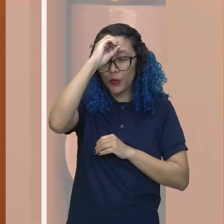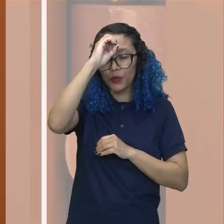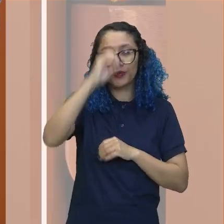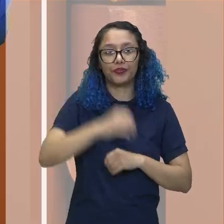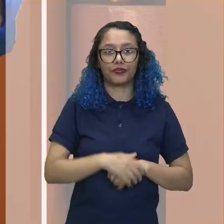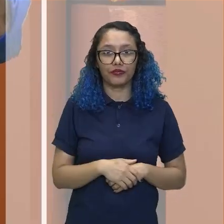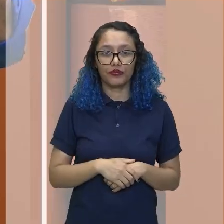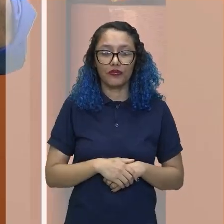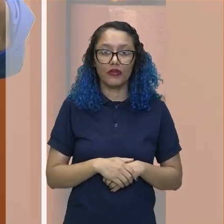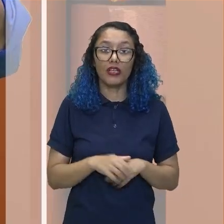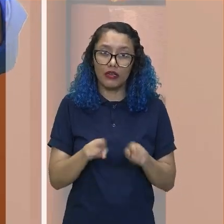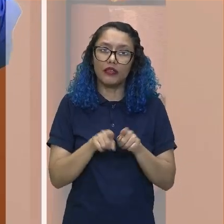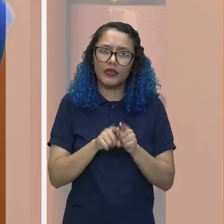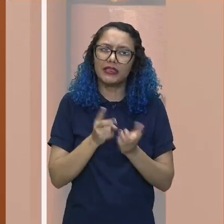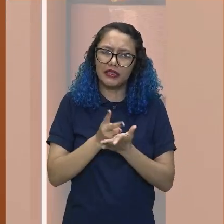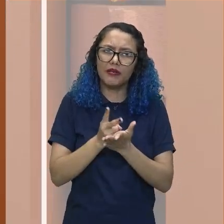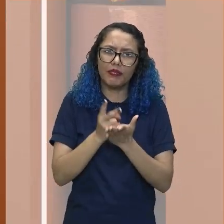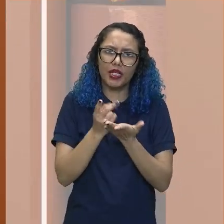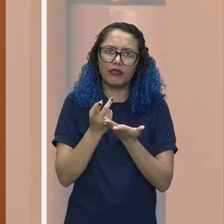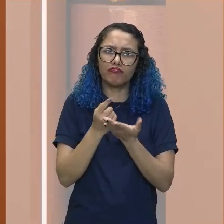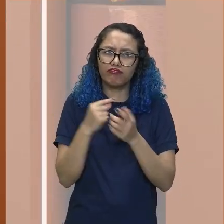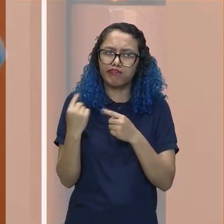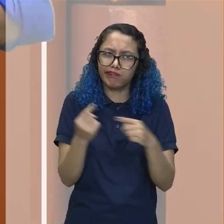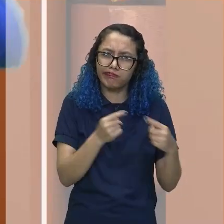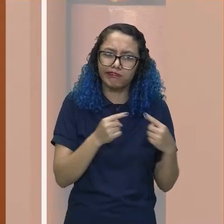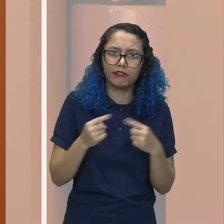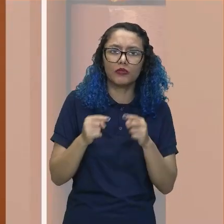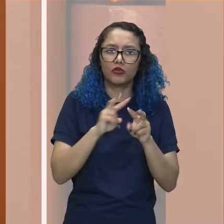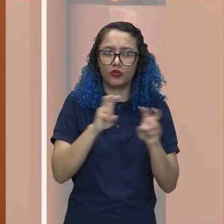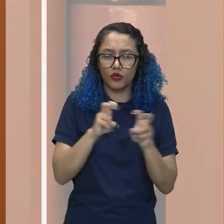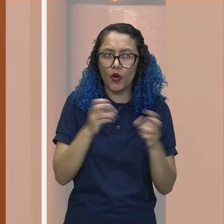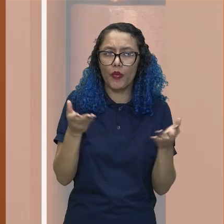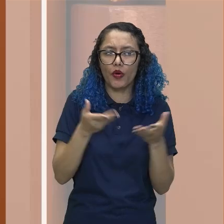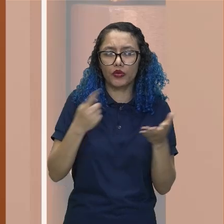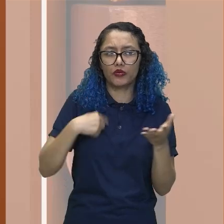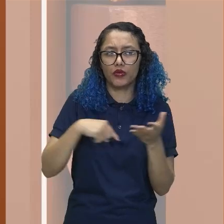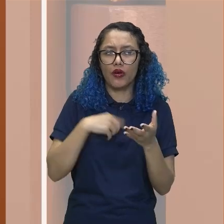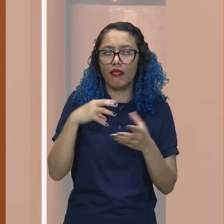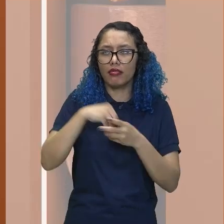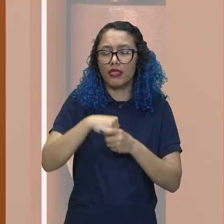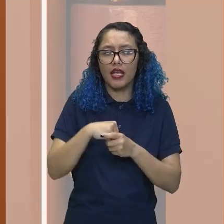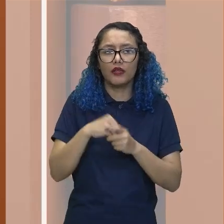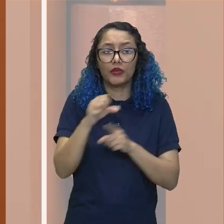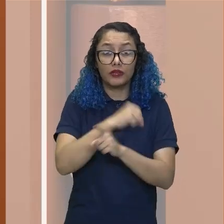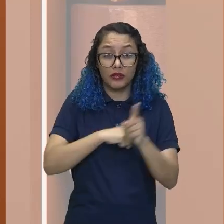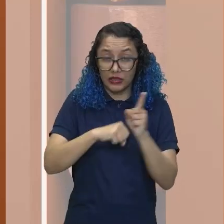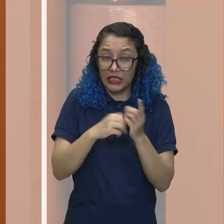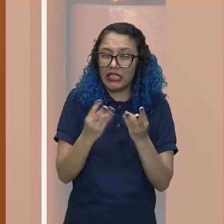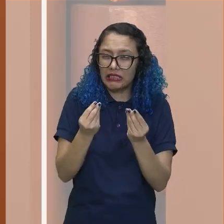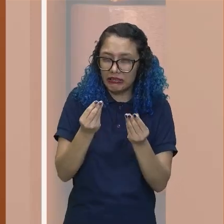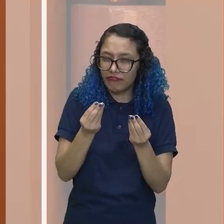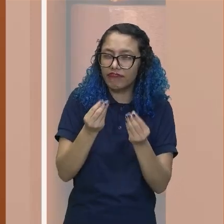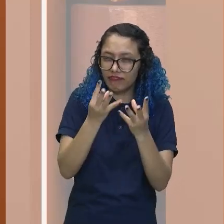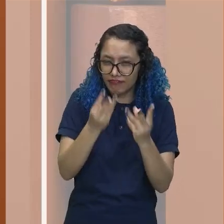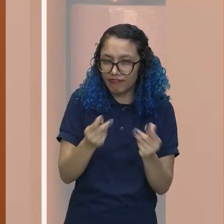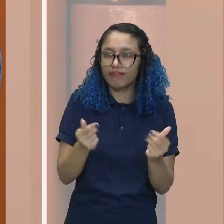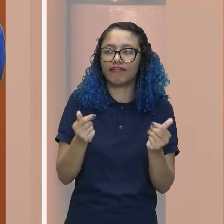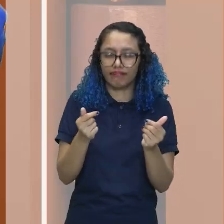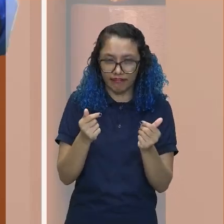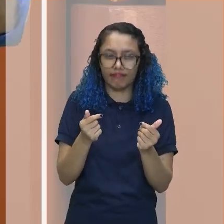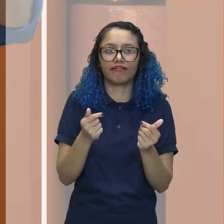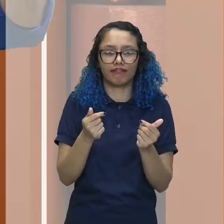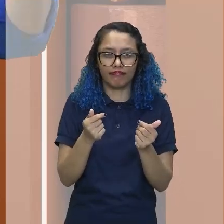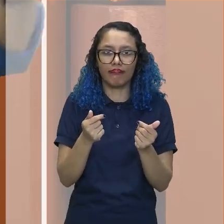eu questiono muito isso daí, porque hoje nós estamos vivendo uma sociedade muito líquida, né? Uma sociedade